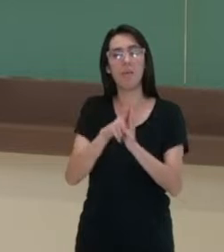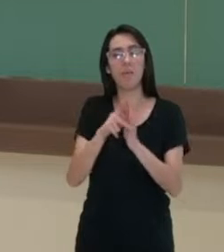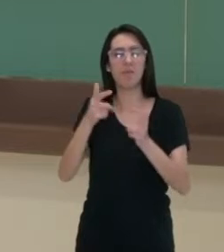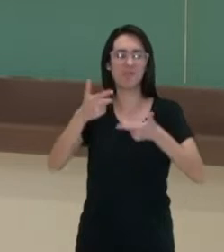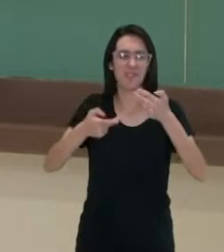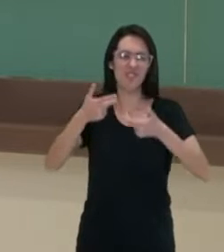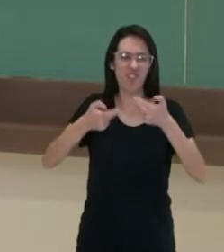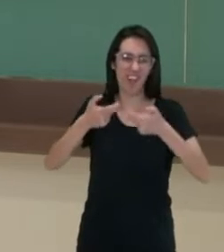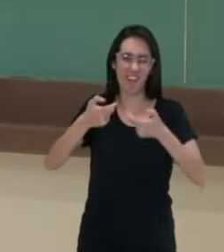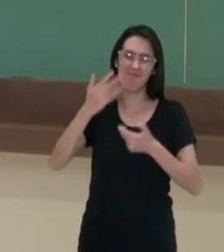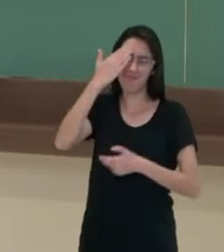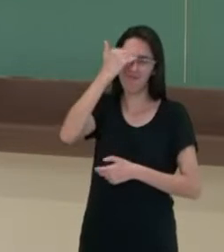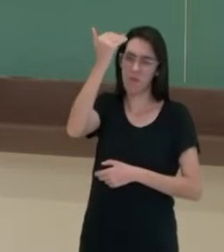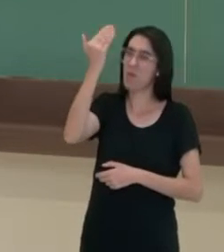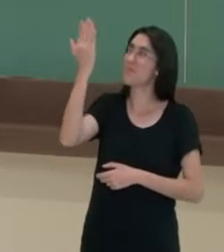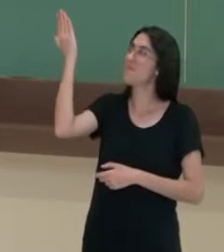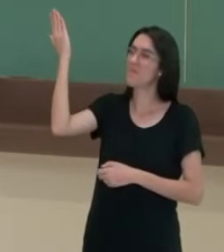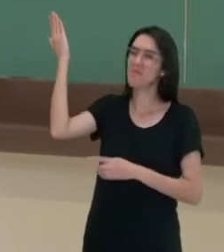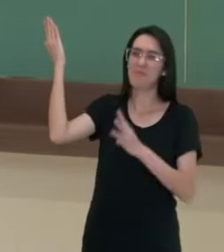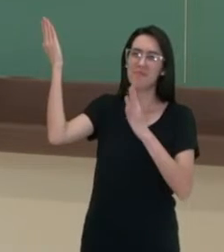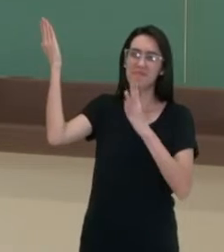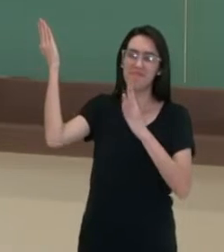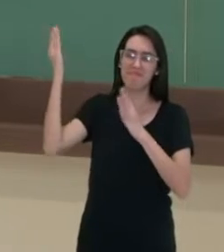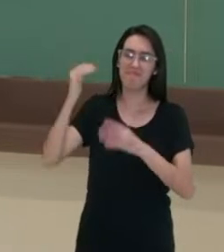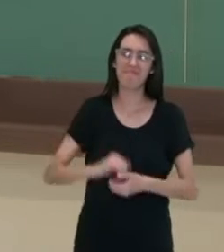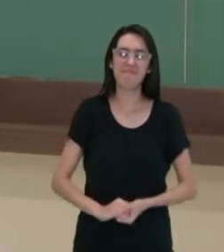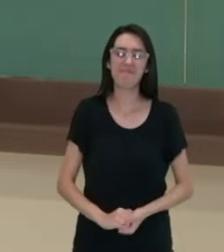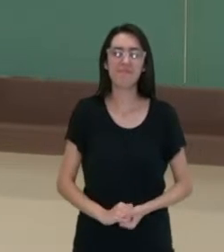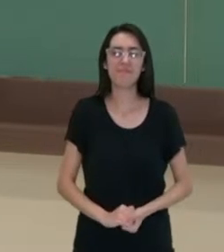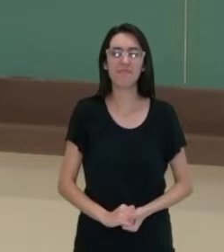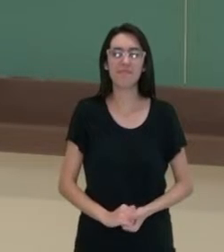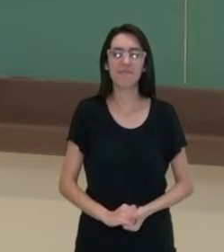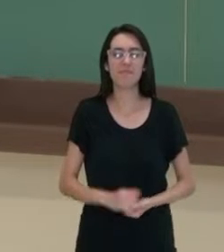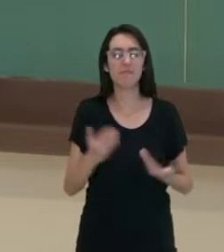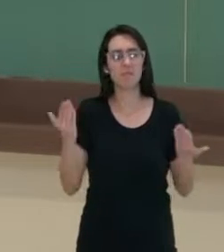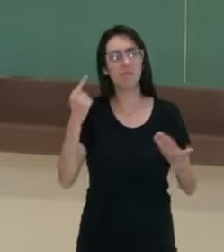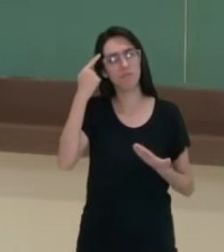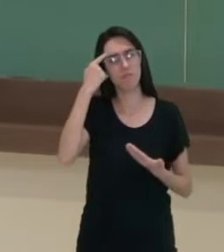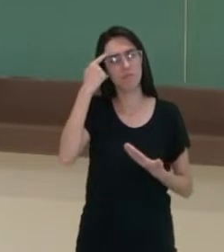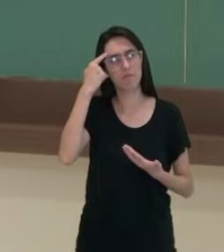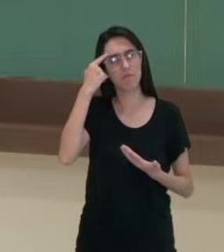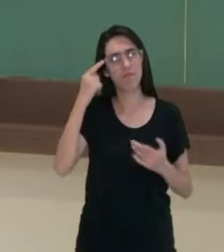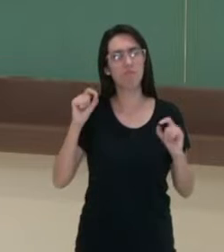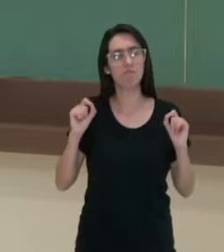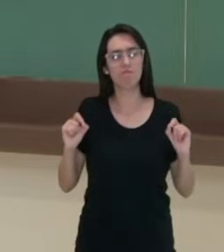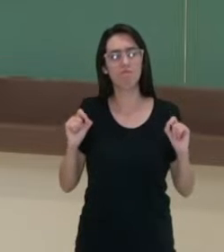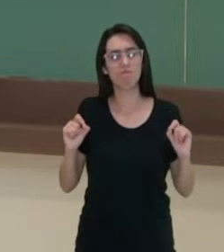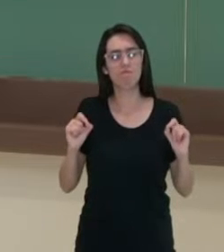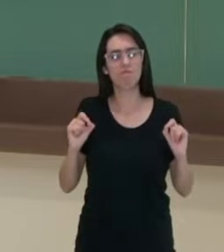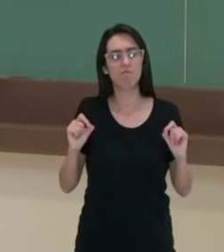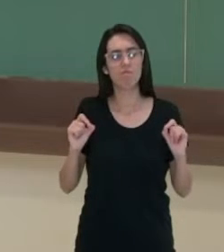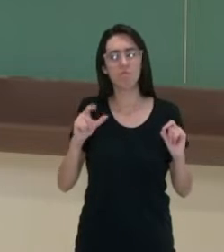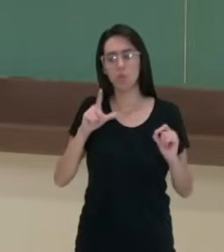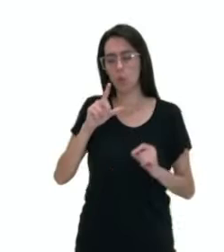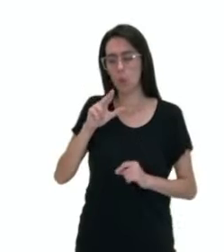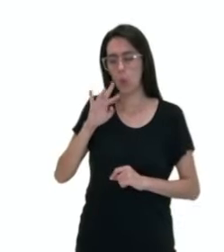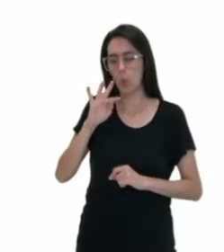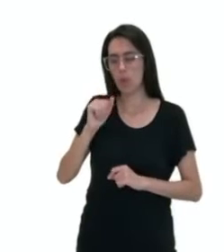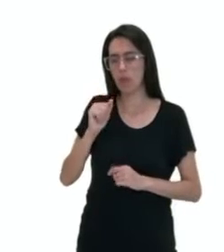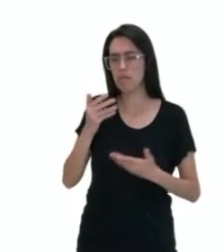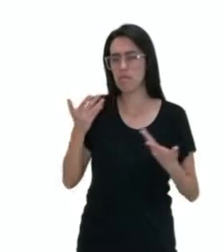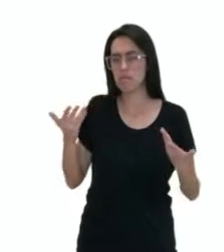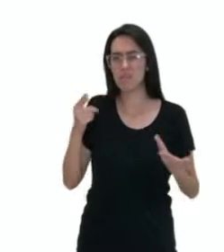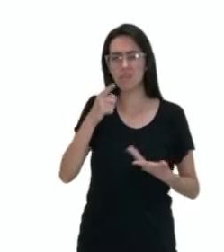muito conhecido. Então a gente pensa logo nas lutas. Então vamos pensar um pouquinho, refletir um pouquinho sobre o que vocês sabem. Vocês